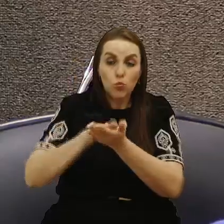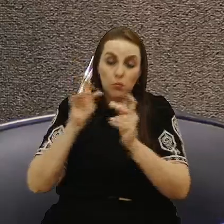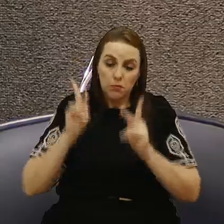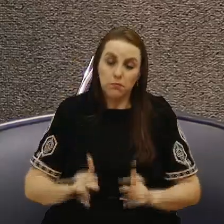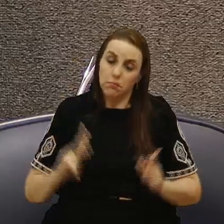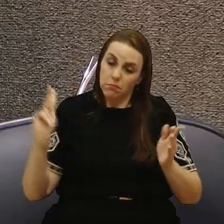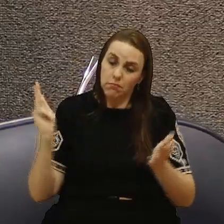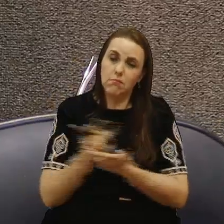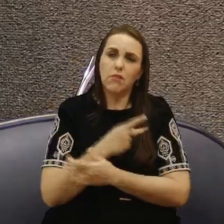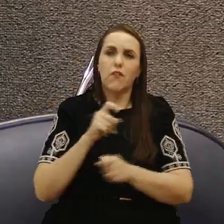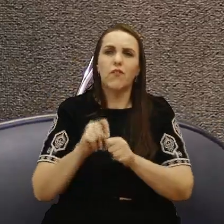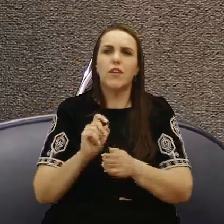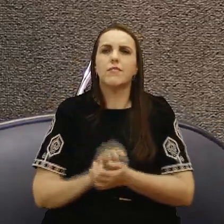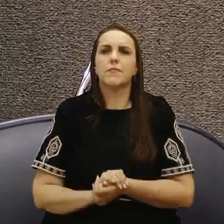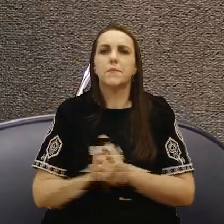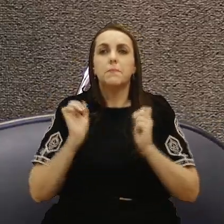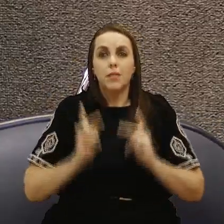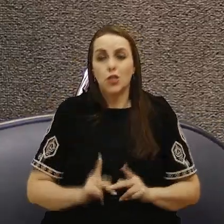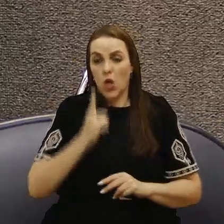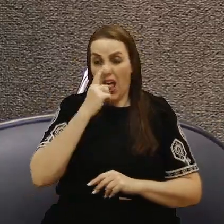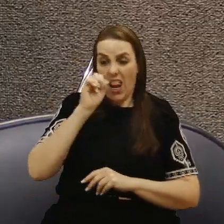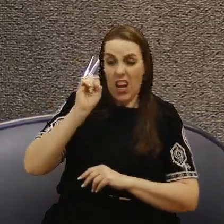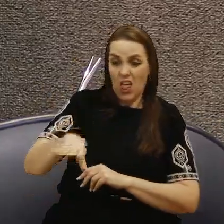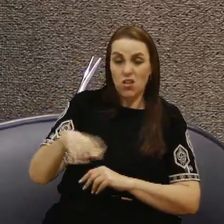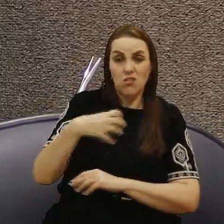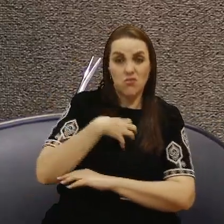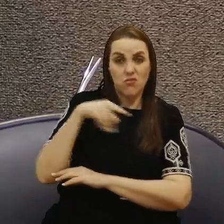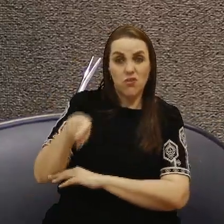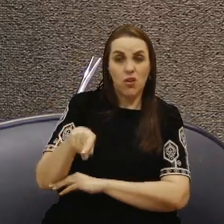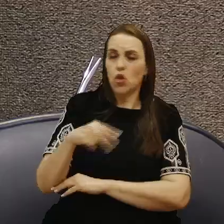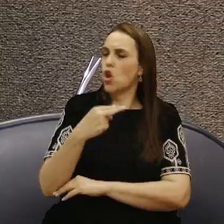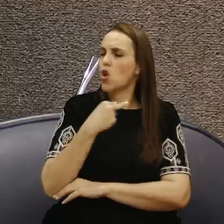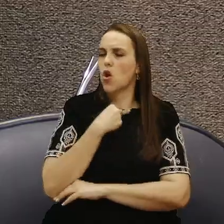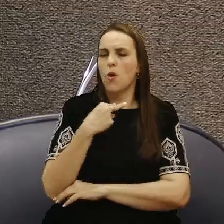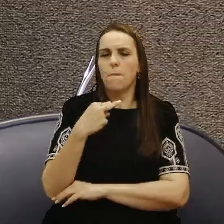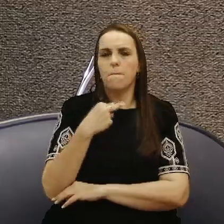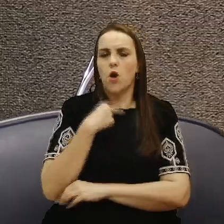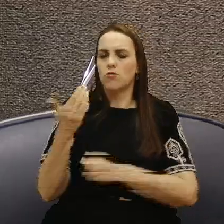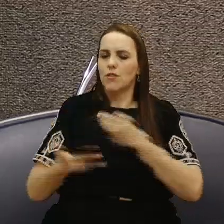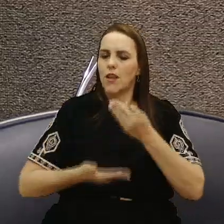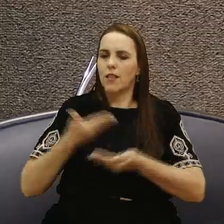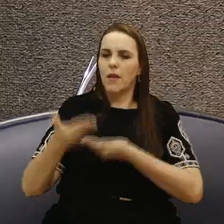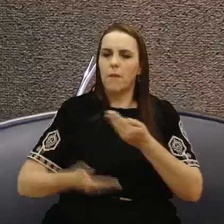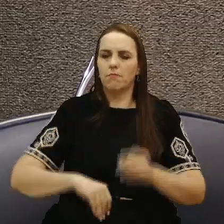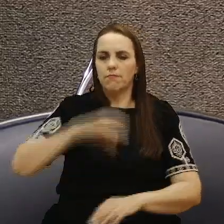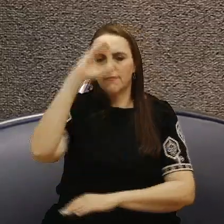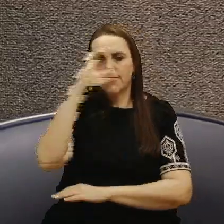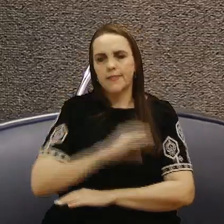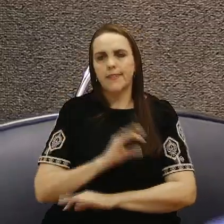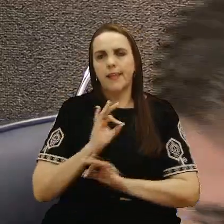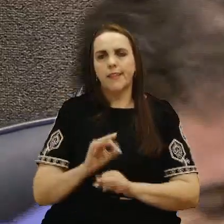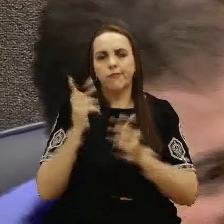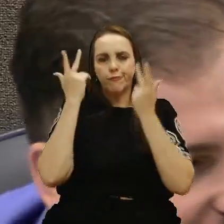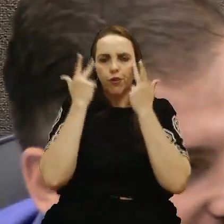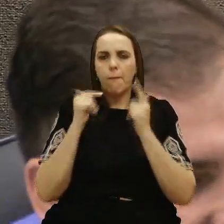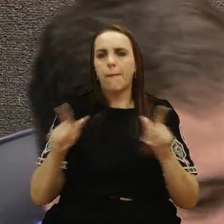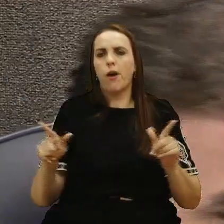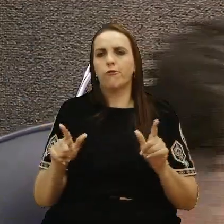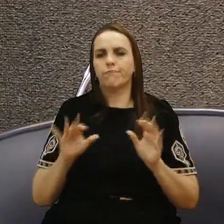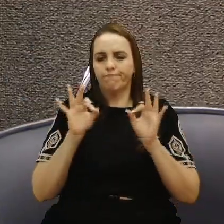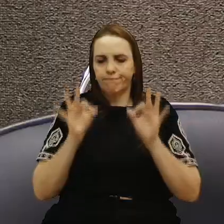errado. Quem joga o lixo dessa maneira não pode ser tratado como um cidadão comum de bem,